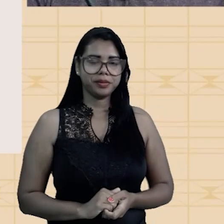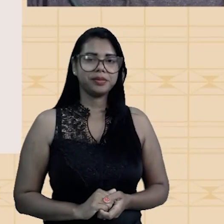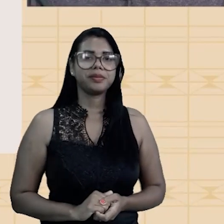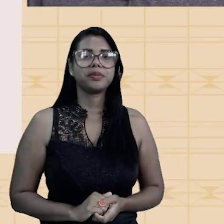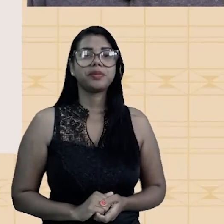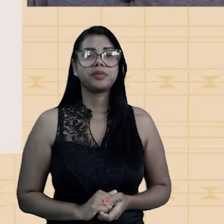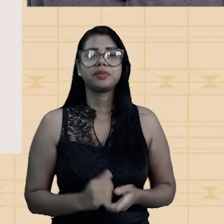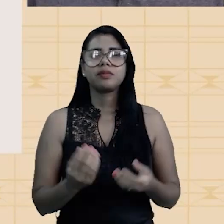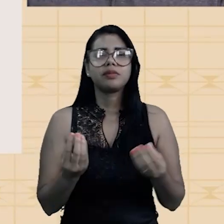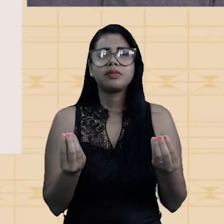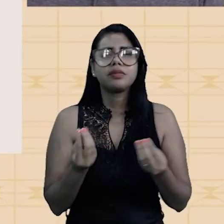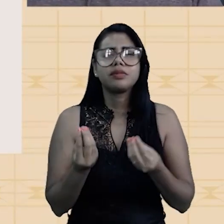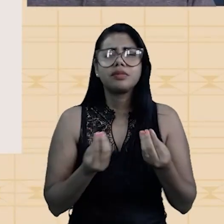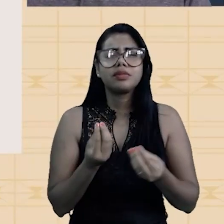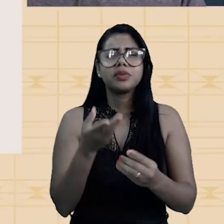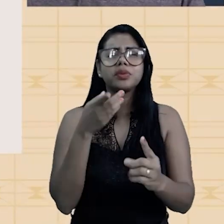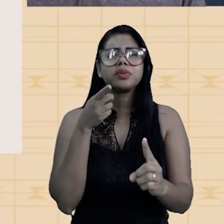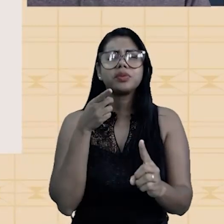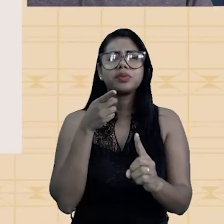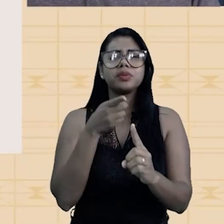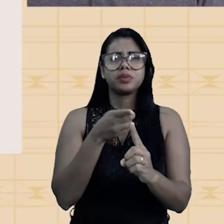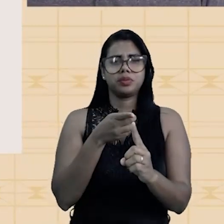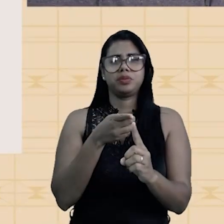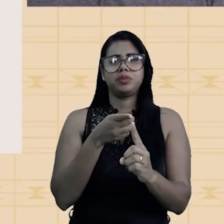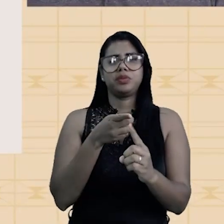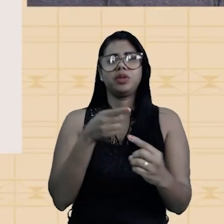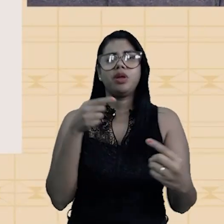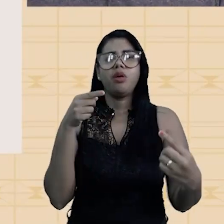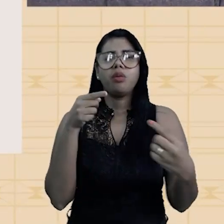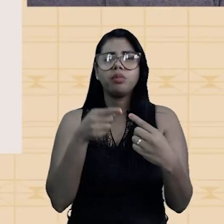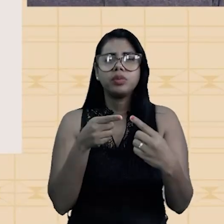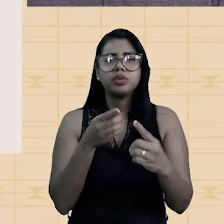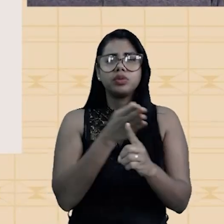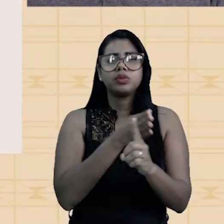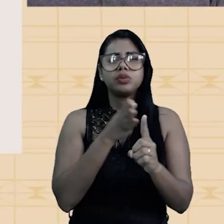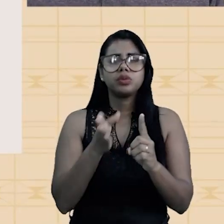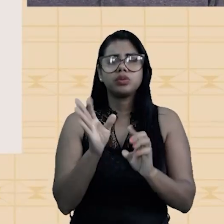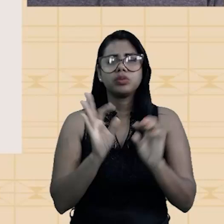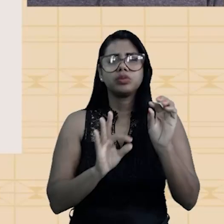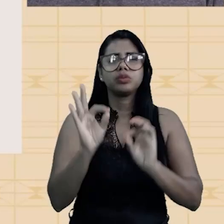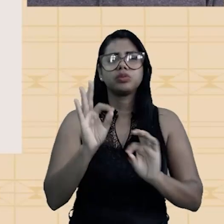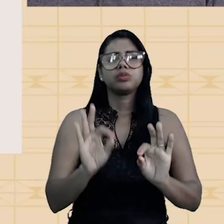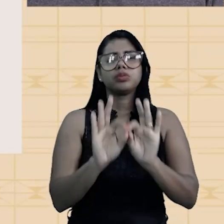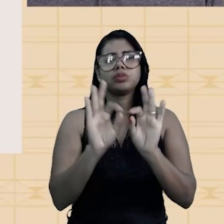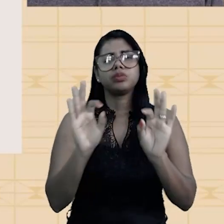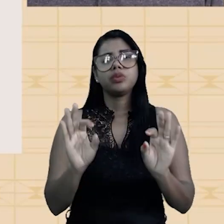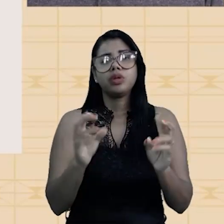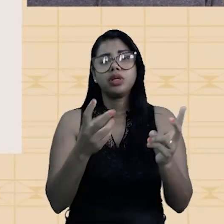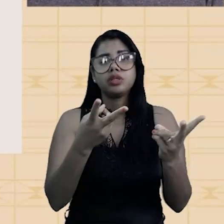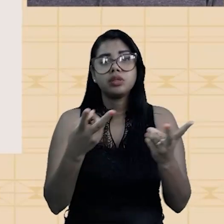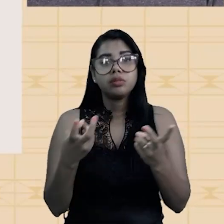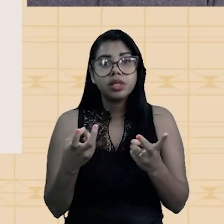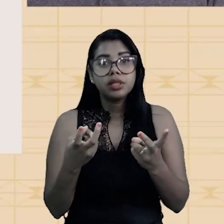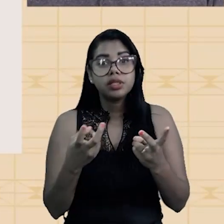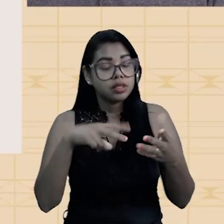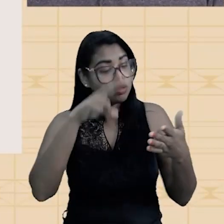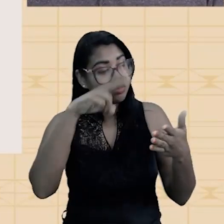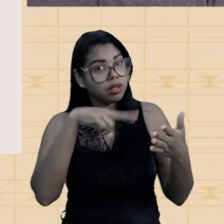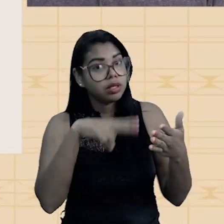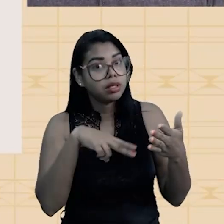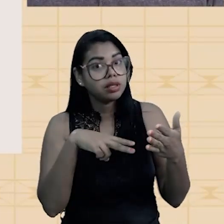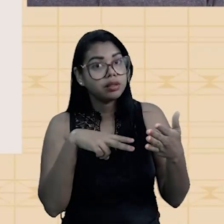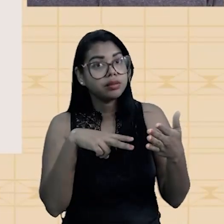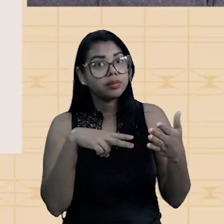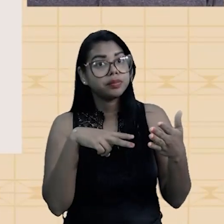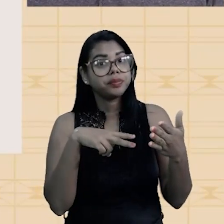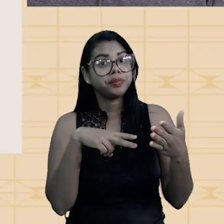a finalidade, o objetivo da utilização desses modalizadores? É exatamente chamar a atenção do corretor, não